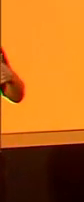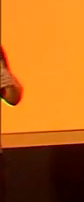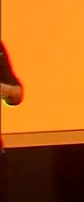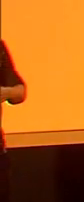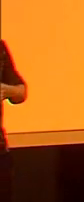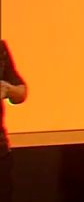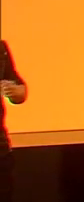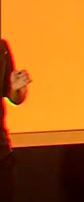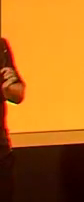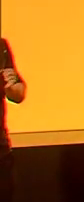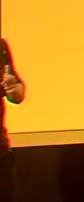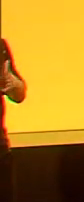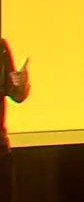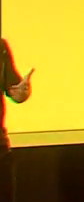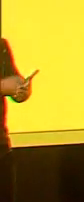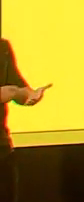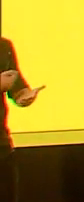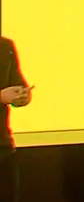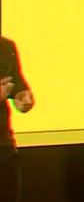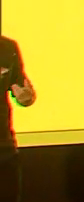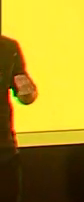trabalhando duramente para poder